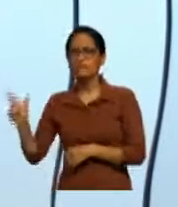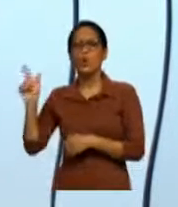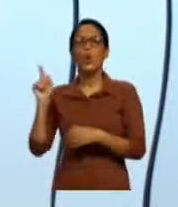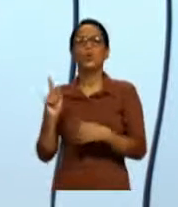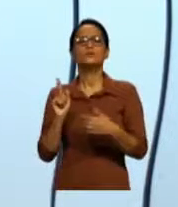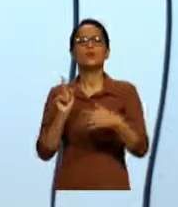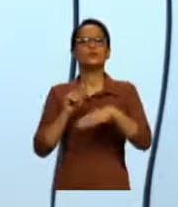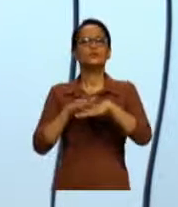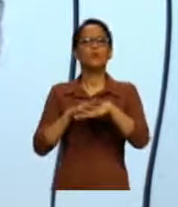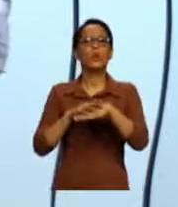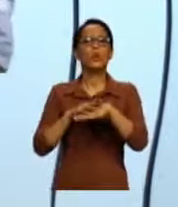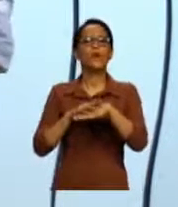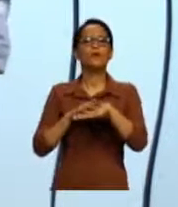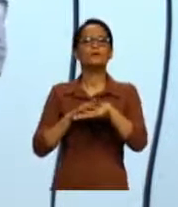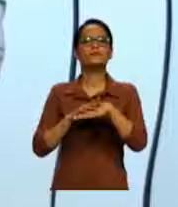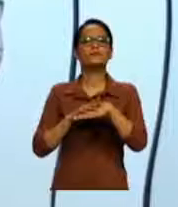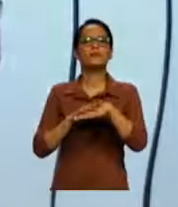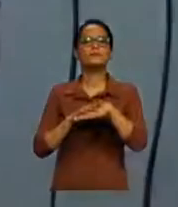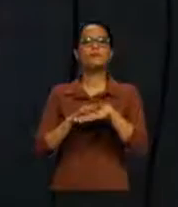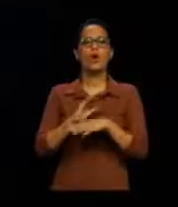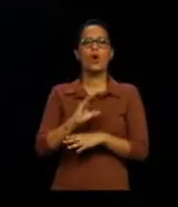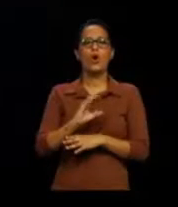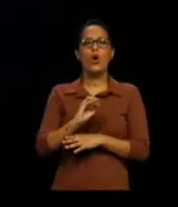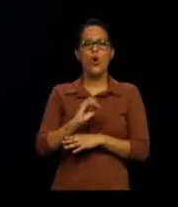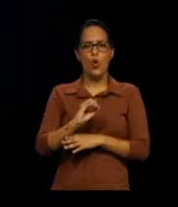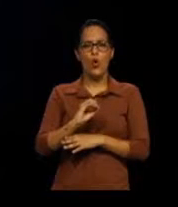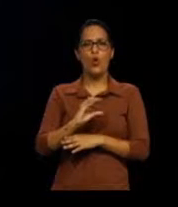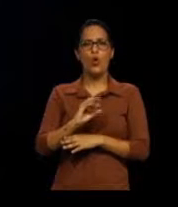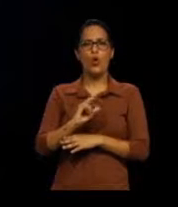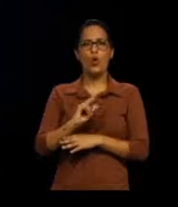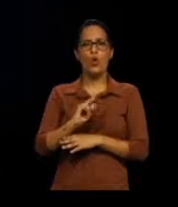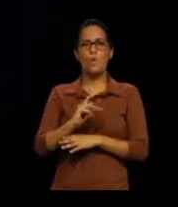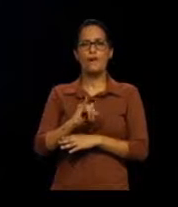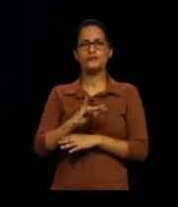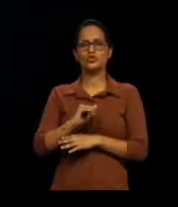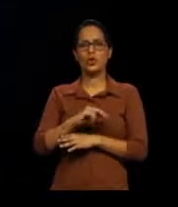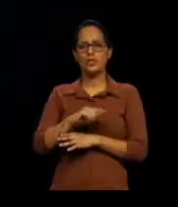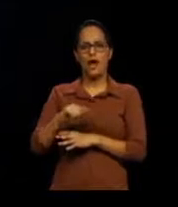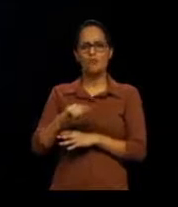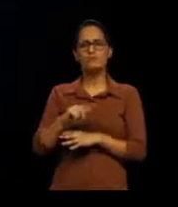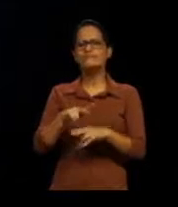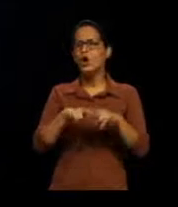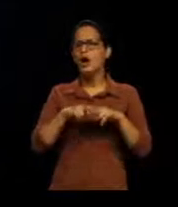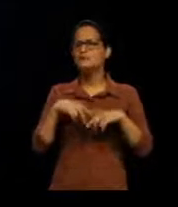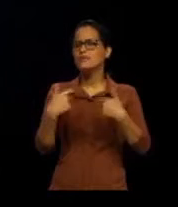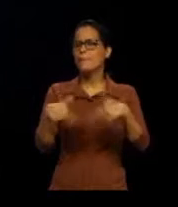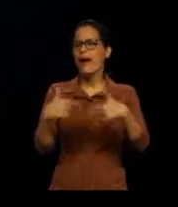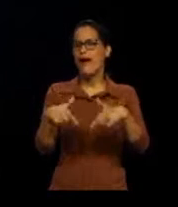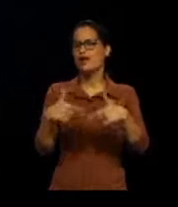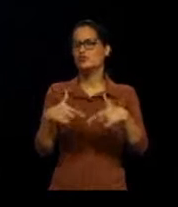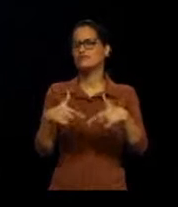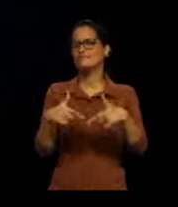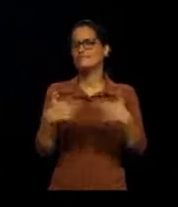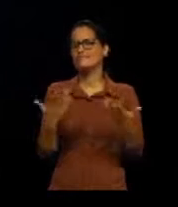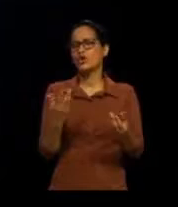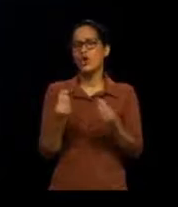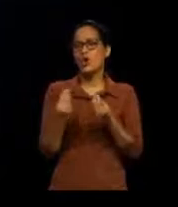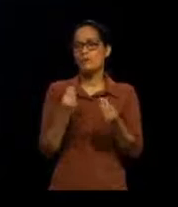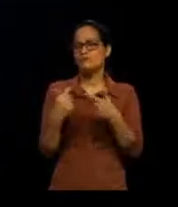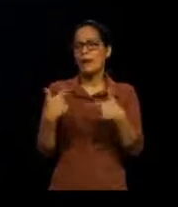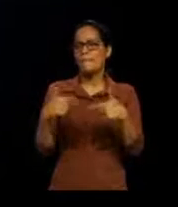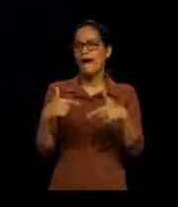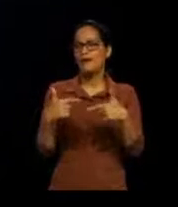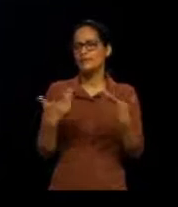que a gente chama de doença ocupacional, que é através dos meus hábitos de trabalho, do meu estilo de vida.